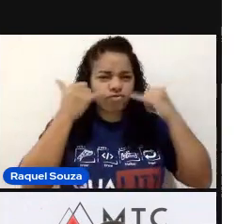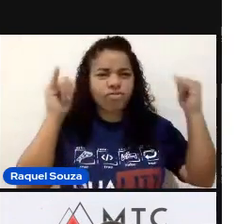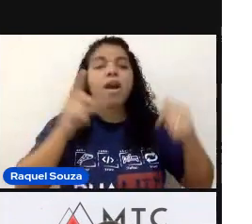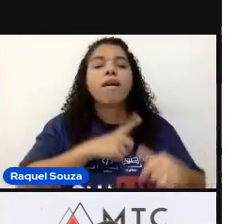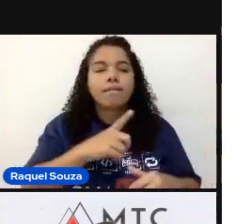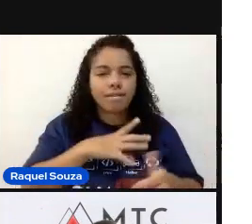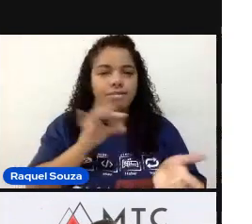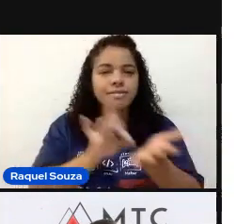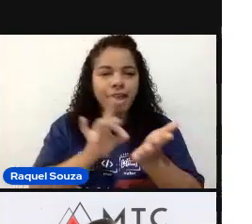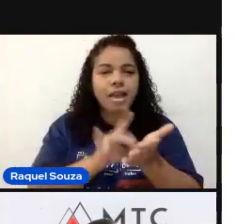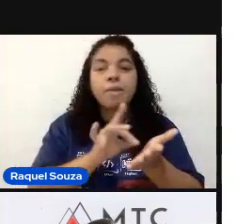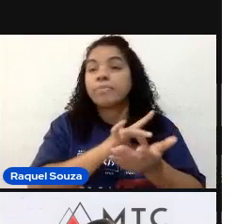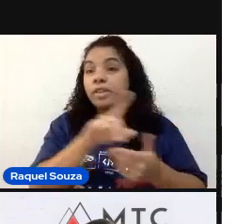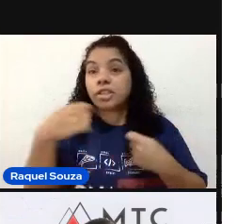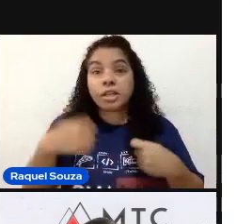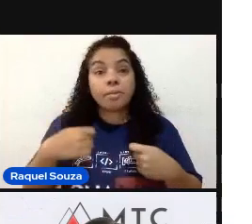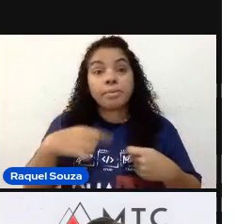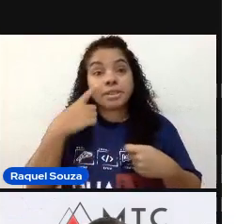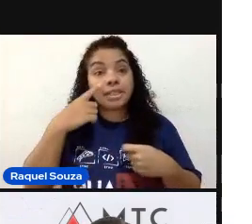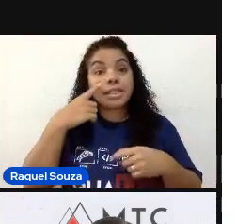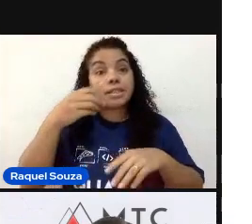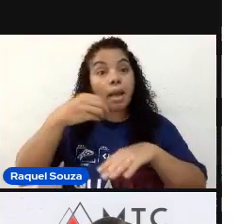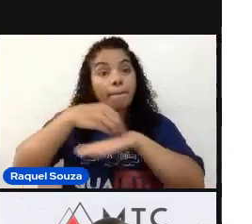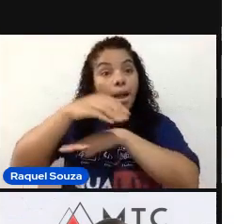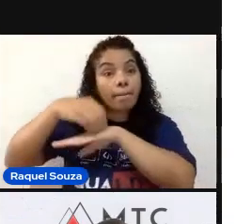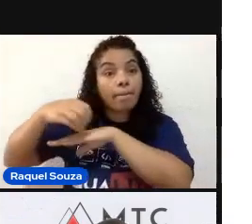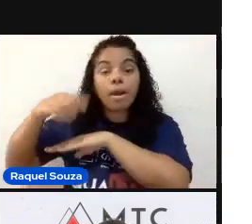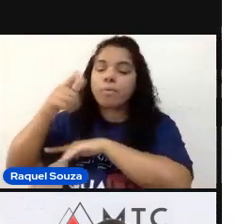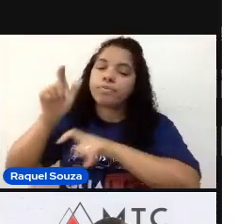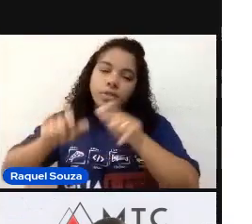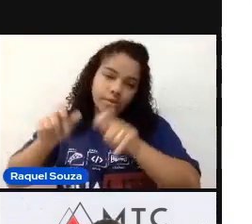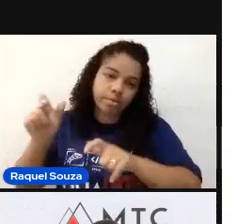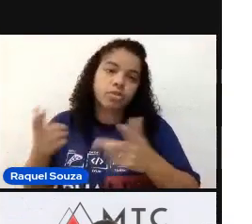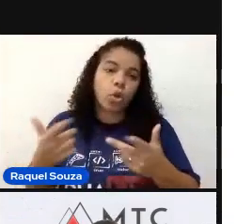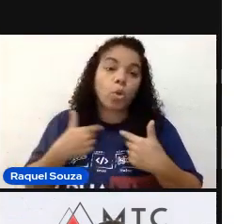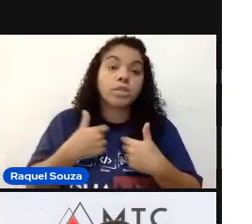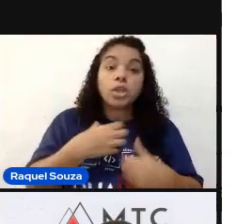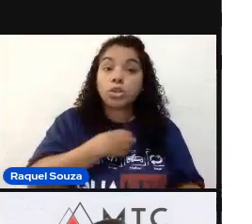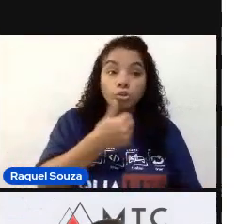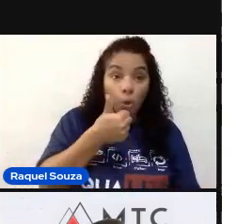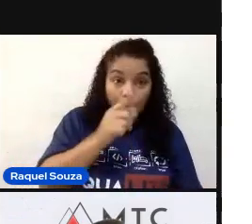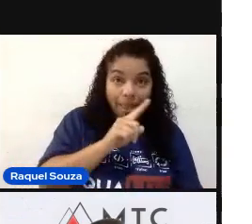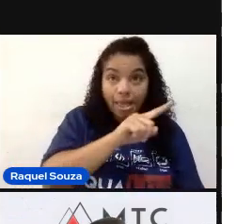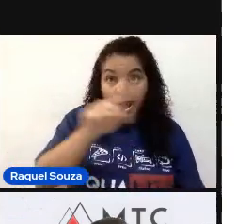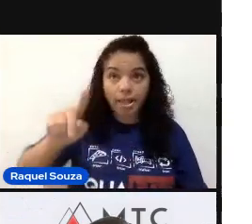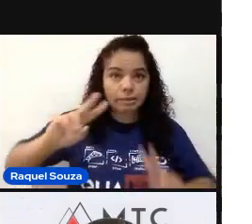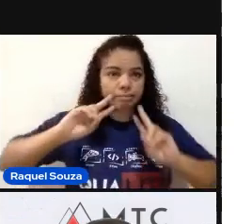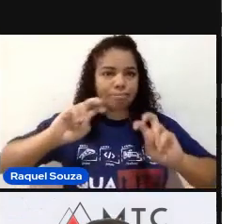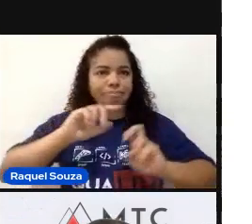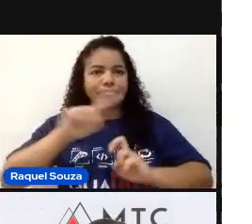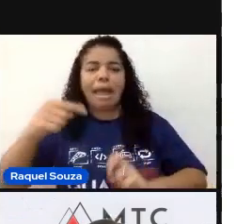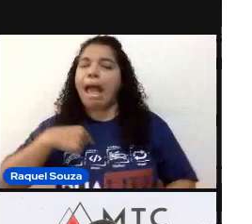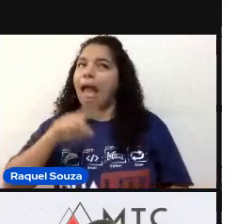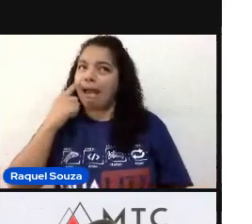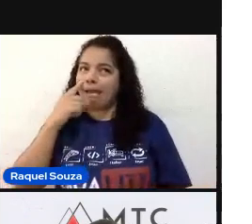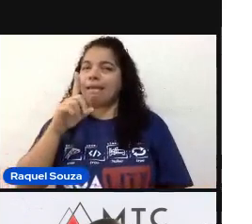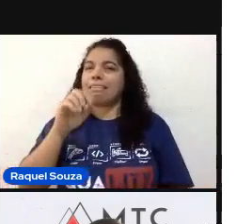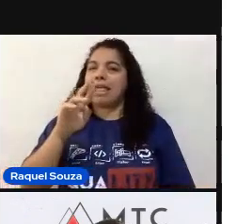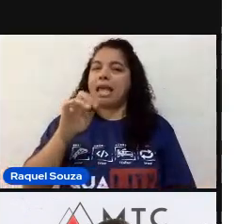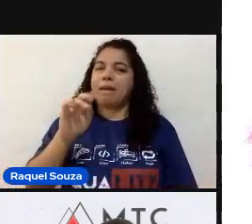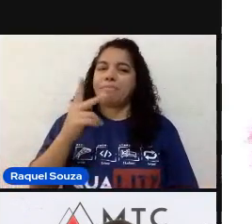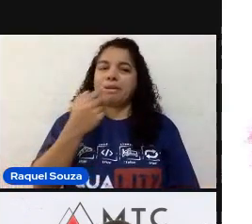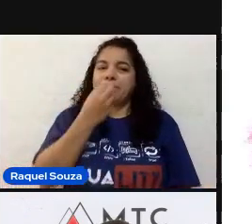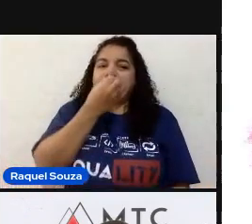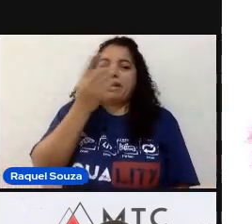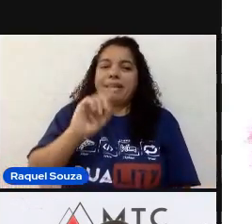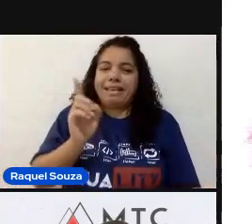Então a gente acaba levando isso para as outras pessoas. E é tanto que quando eu não estou bem, elas já percebem. E Débora hoje não está bem. Então, como que eu vou